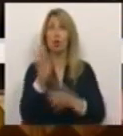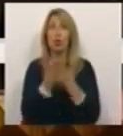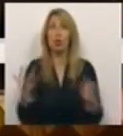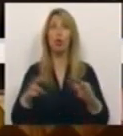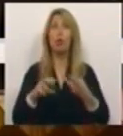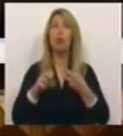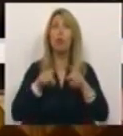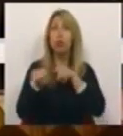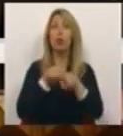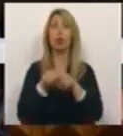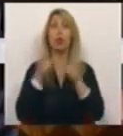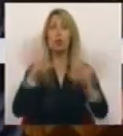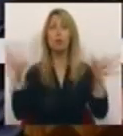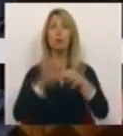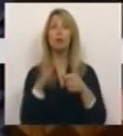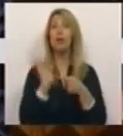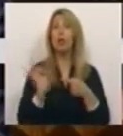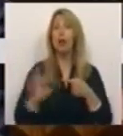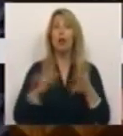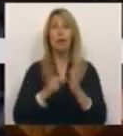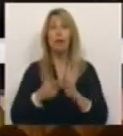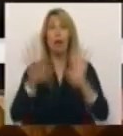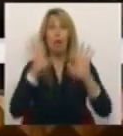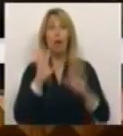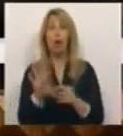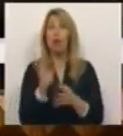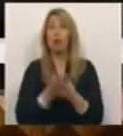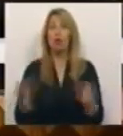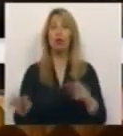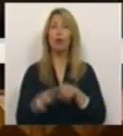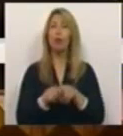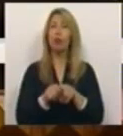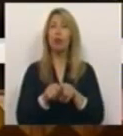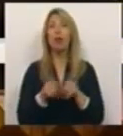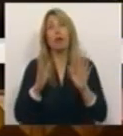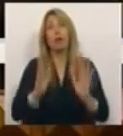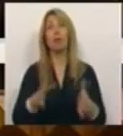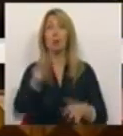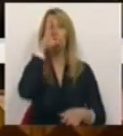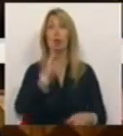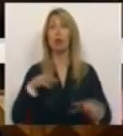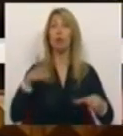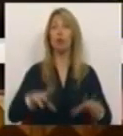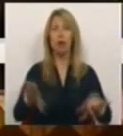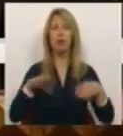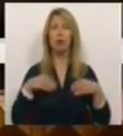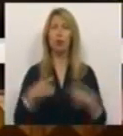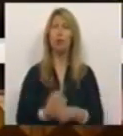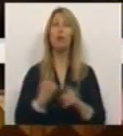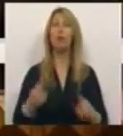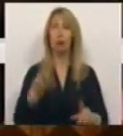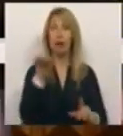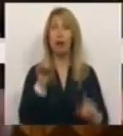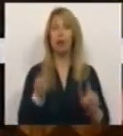que deve considerar aspectos técnicos, mas que é uma decisão política e que tem que ser assumida pelo Estado português. Porque a questão que se coloca, senhoras e